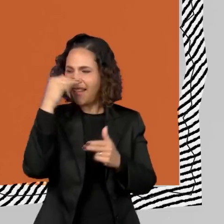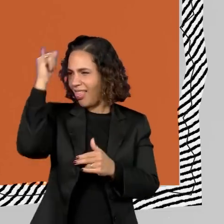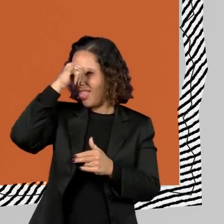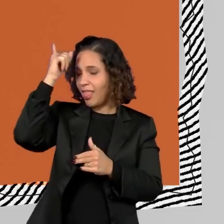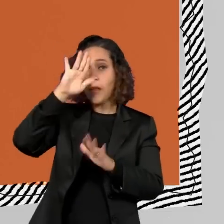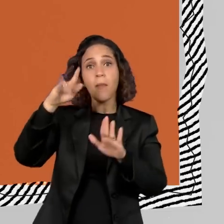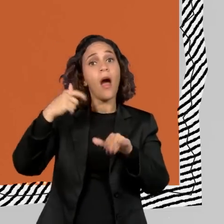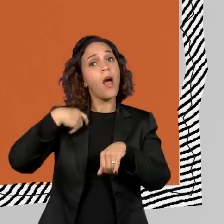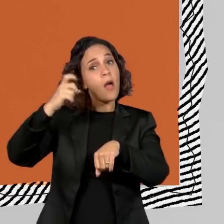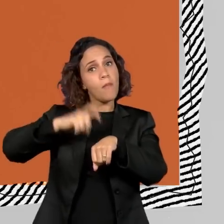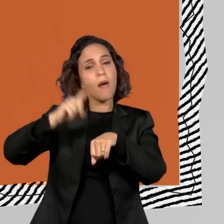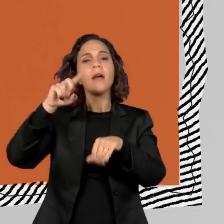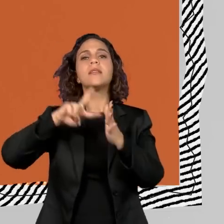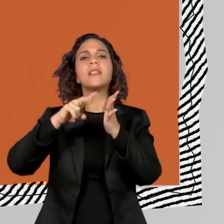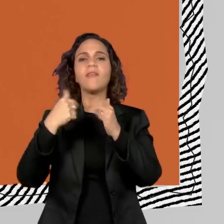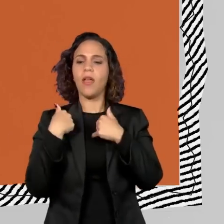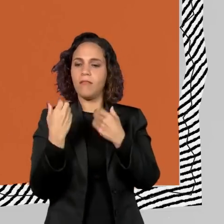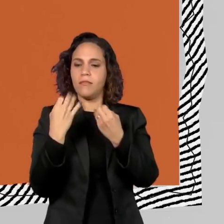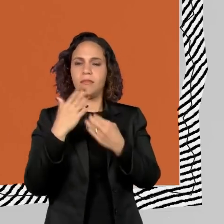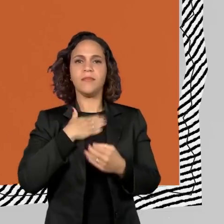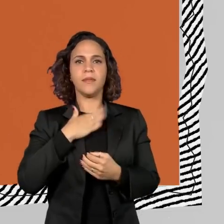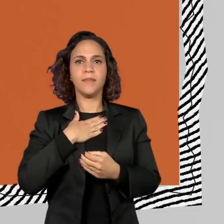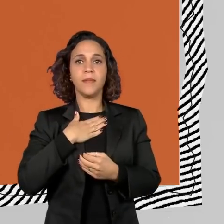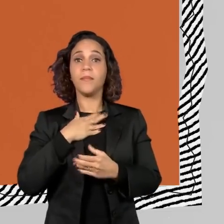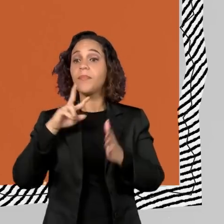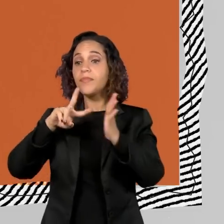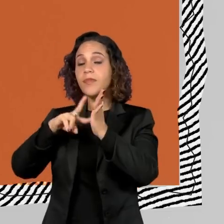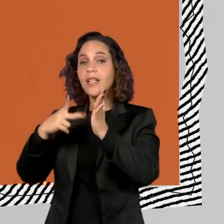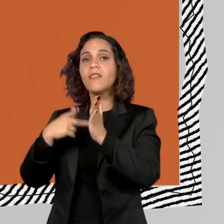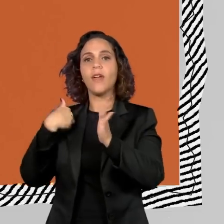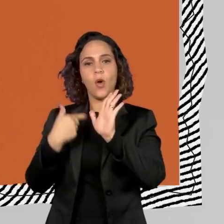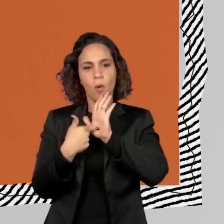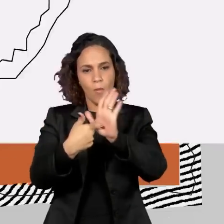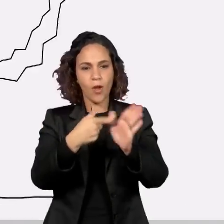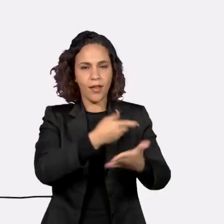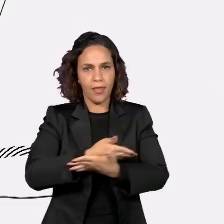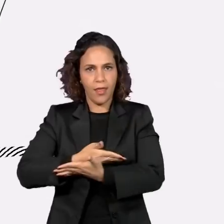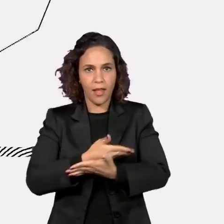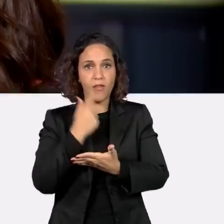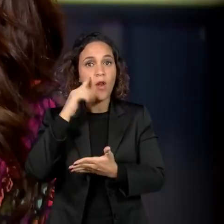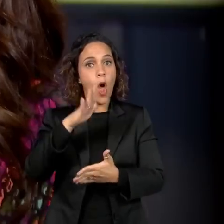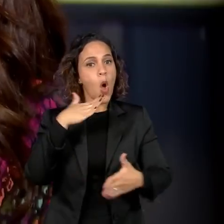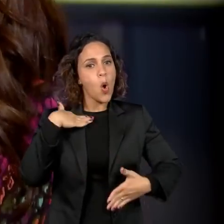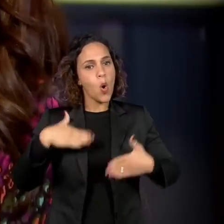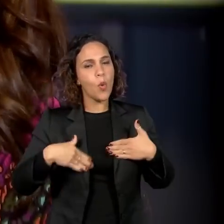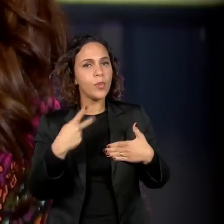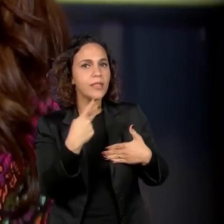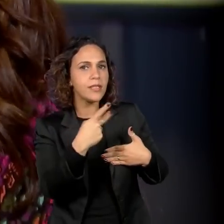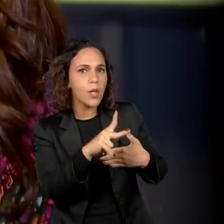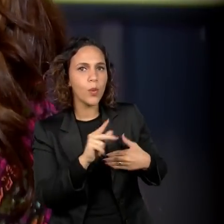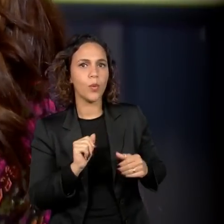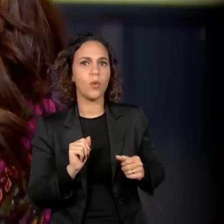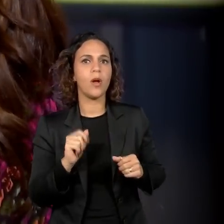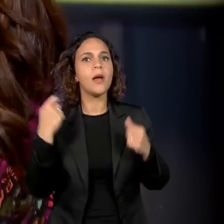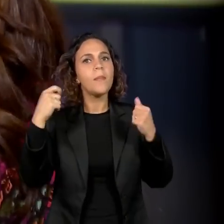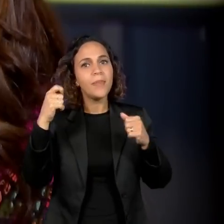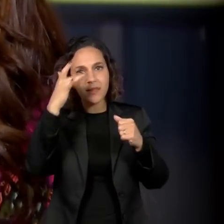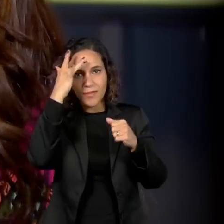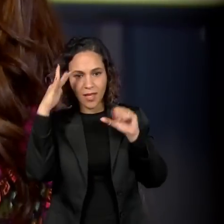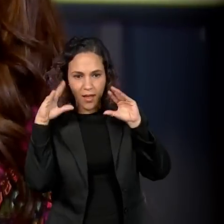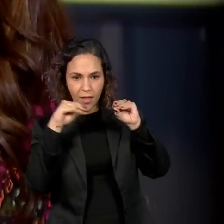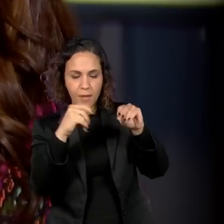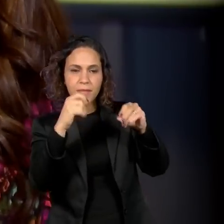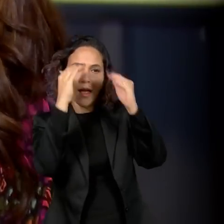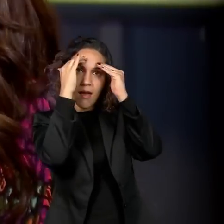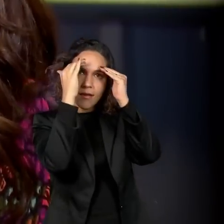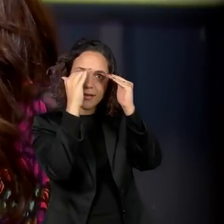filha nesse momento, eu tô me educando. Você tá falando Eu tô com dizendo ela. pra ela, pro meu bebê, que aquele corpo é dela. Isso vai gerando, vai